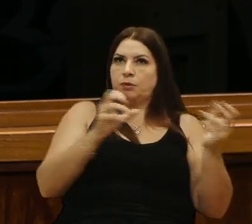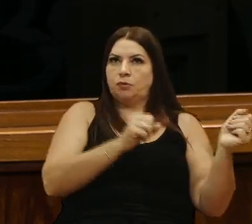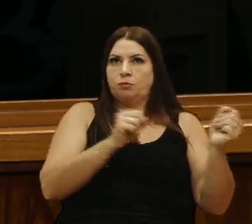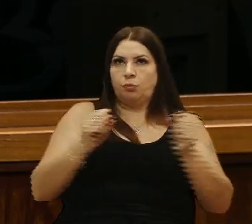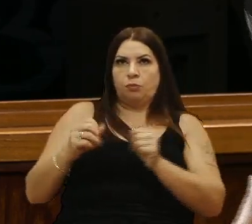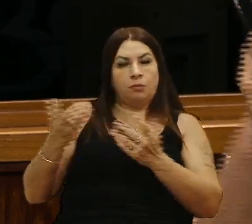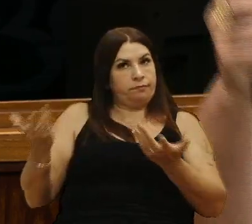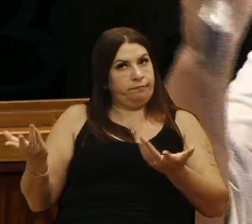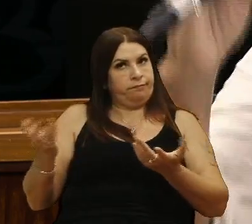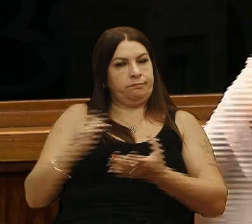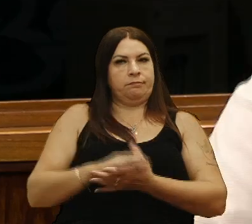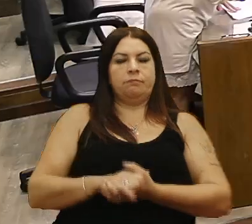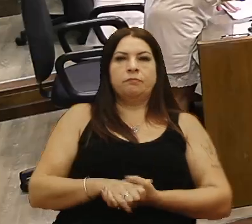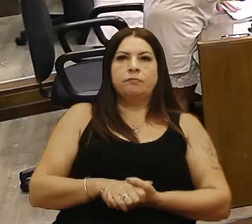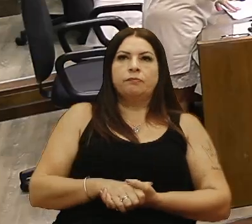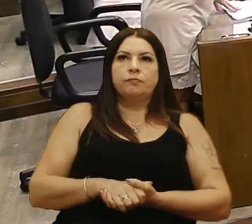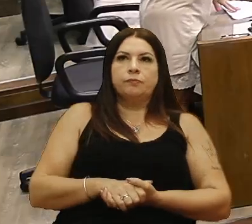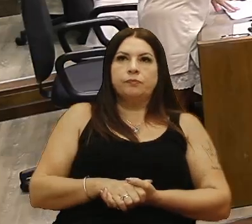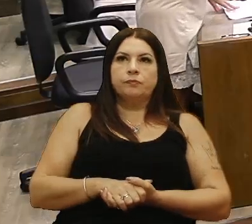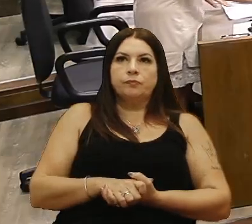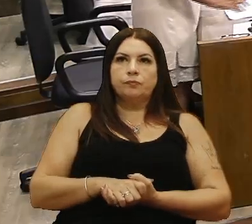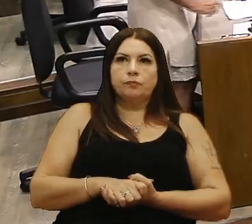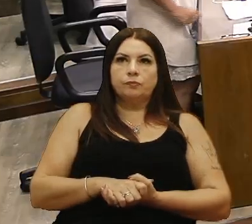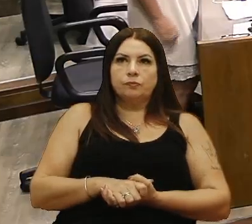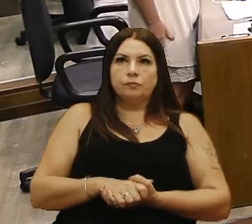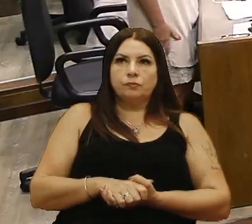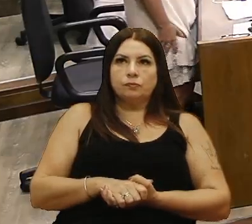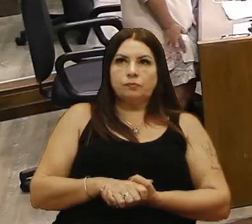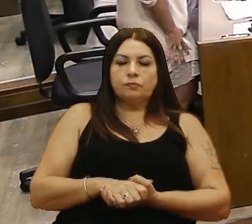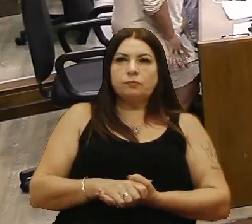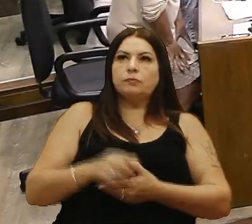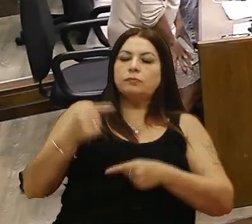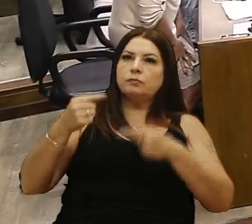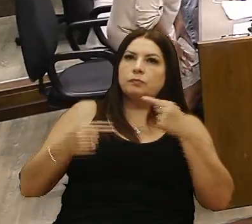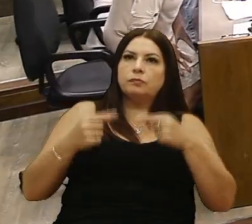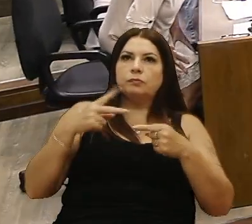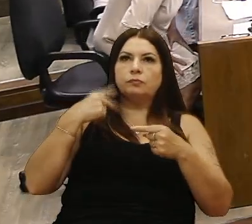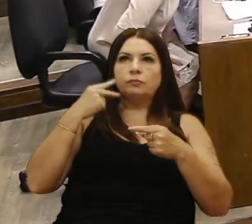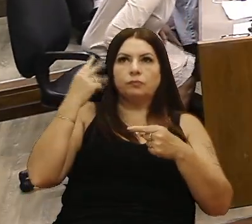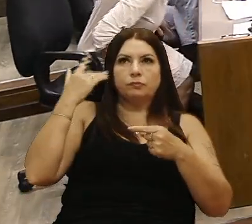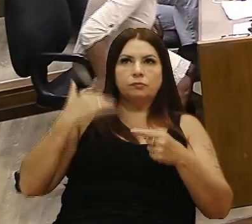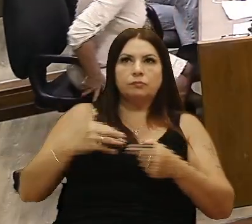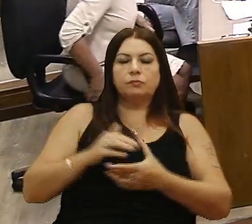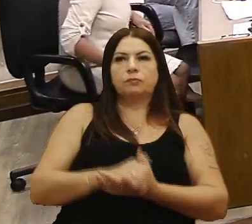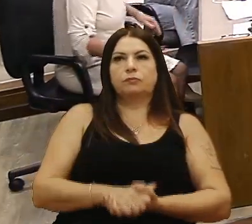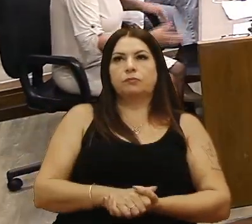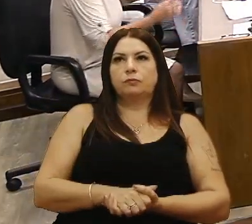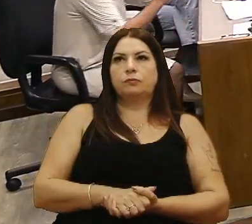poderes. Em discussão, vereadora Daiane Mello.